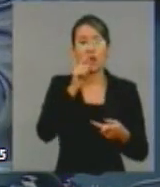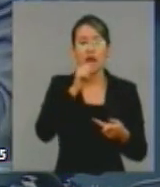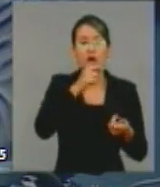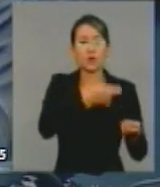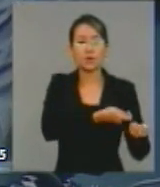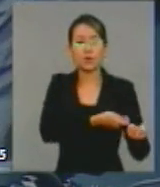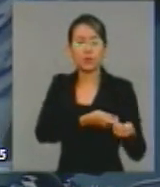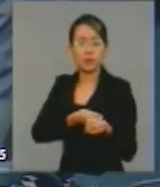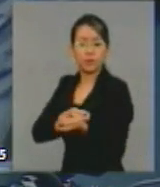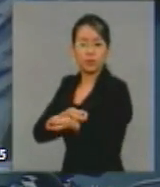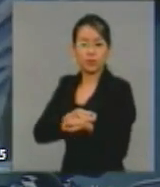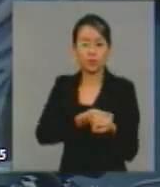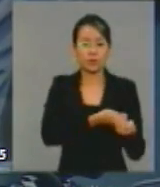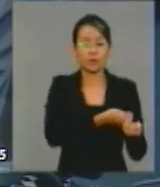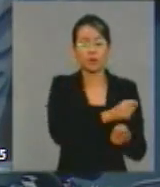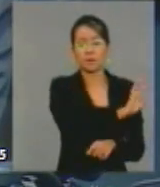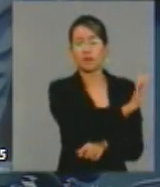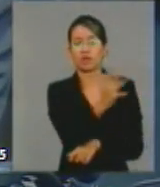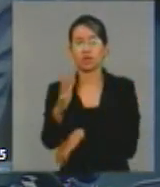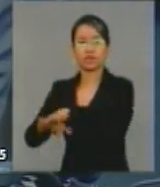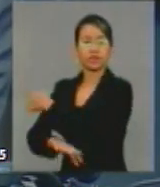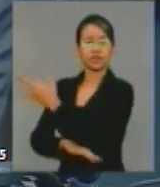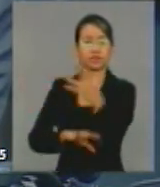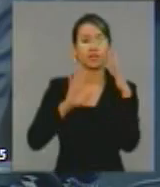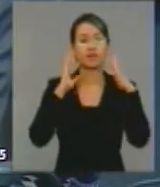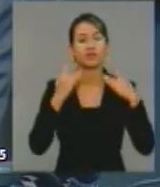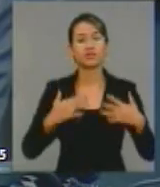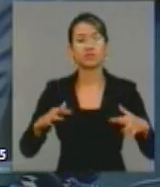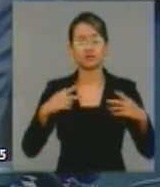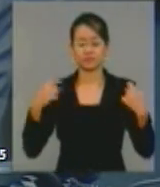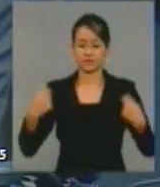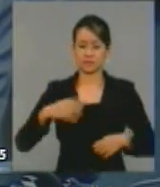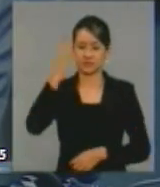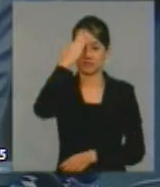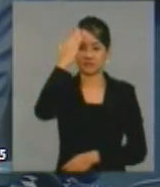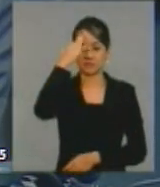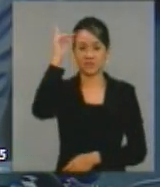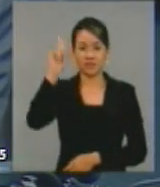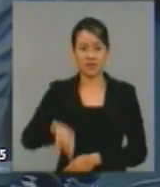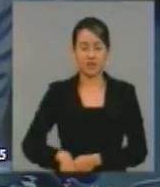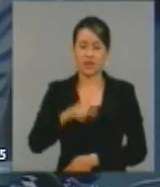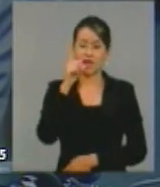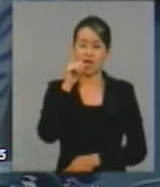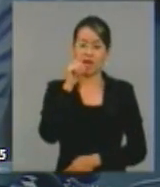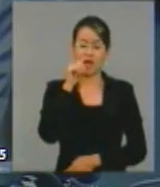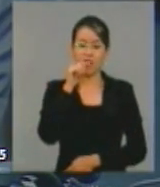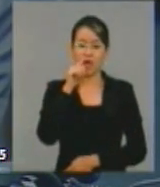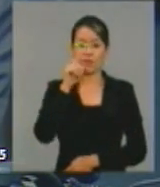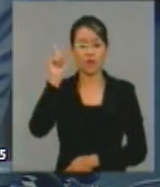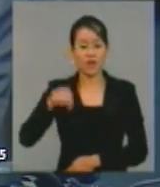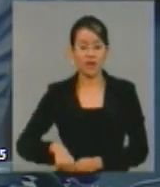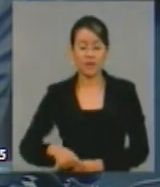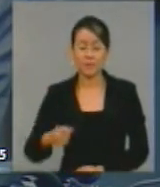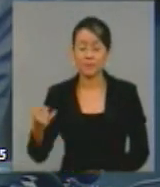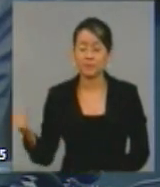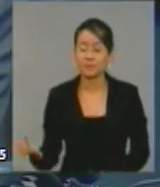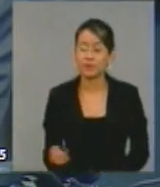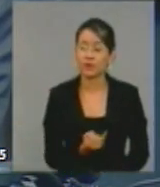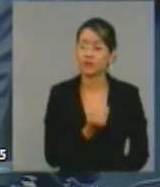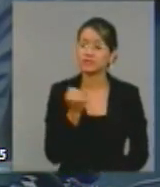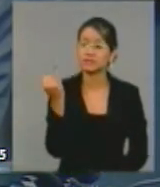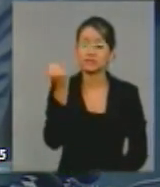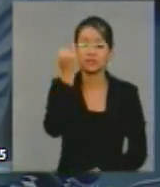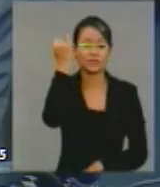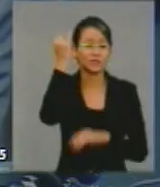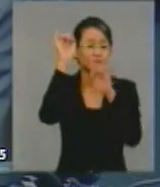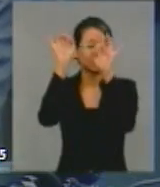acho que, em primeiro lugar, nós temos que entender que a água ela é uma riqueza limitada no estado do Ceará. Esse é o ponto que o senhor coloca